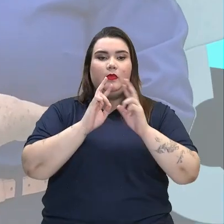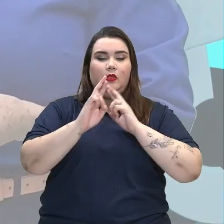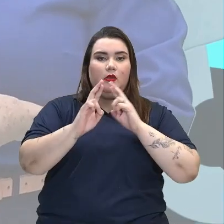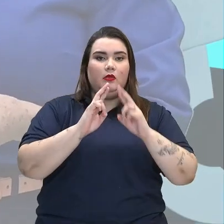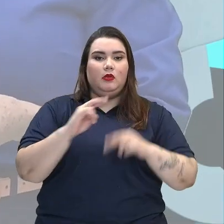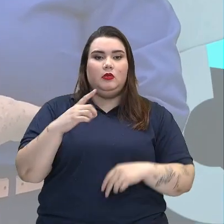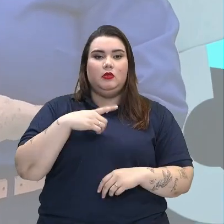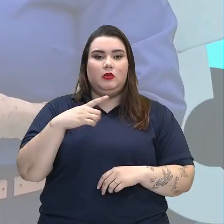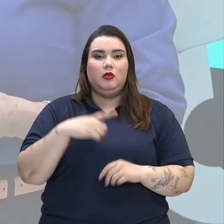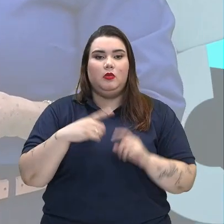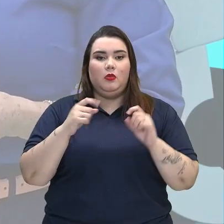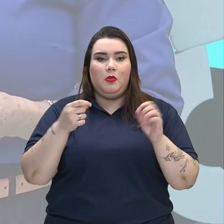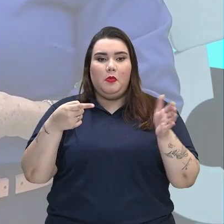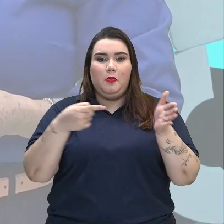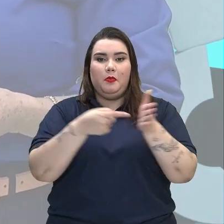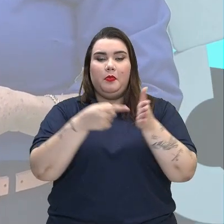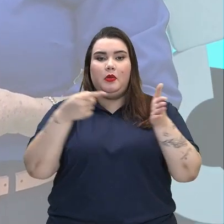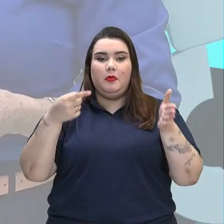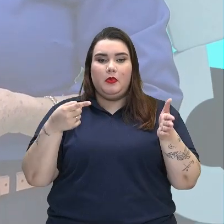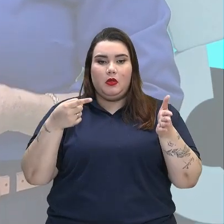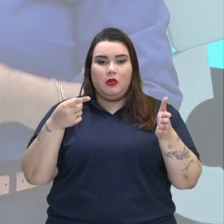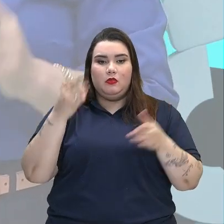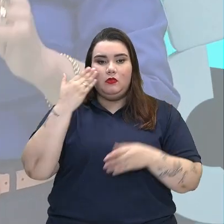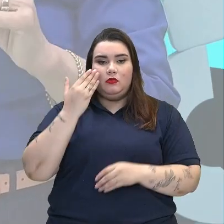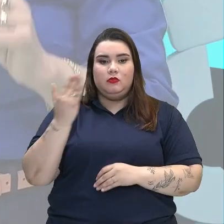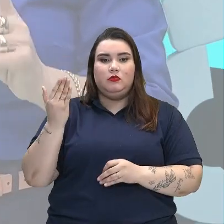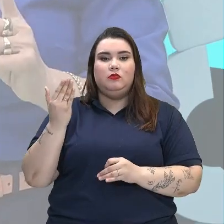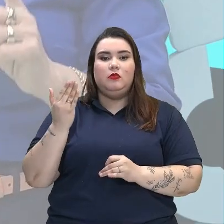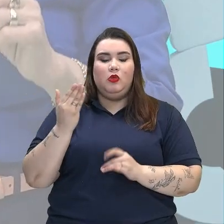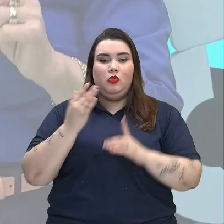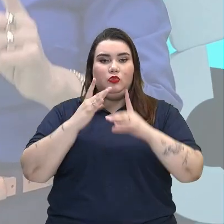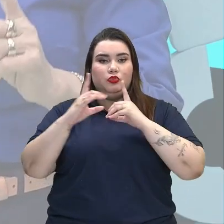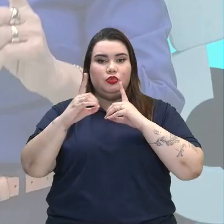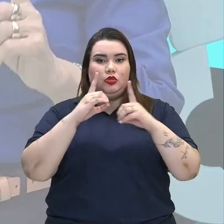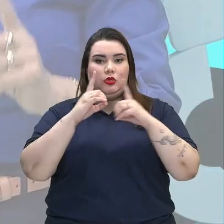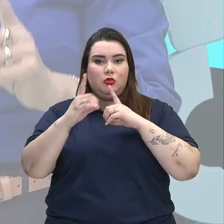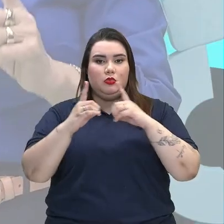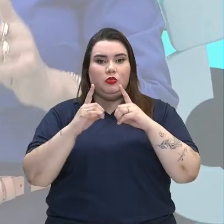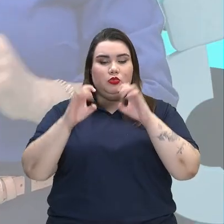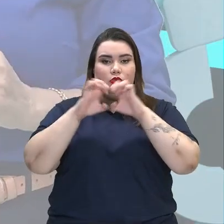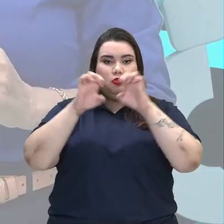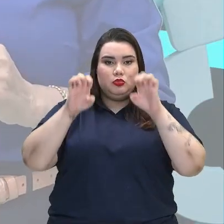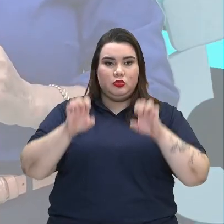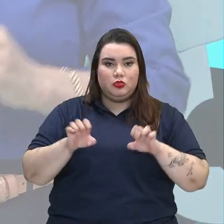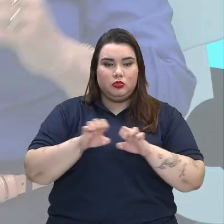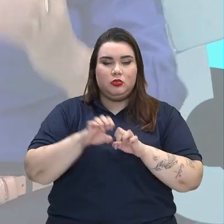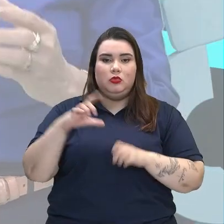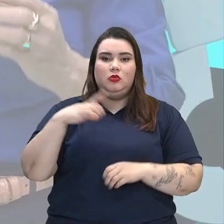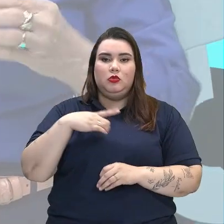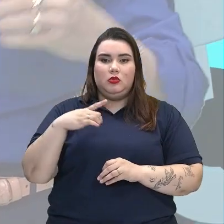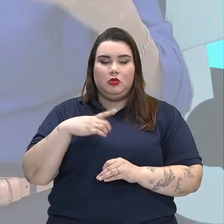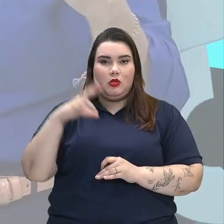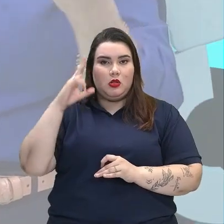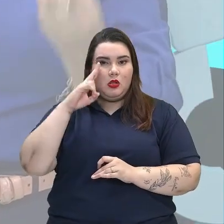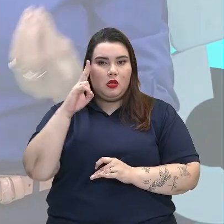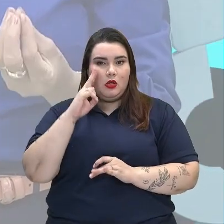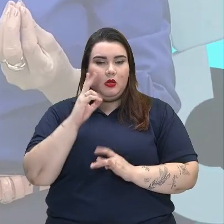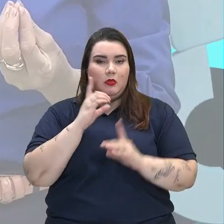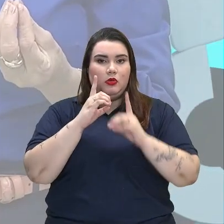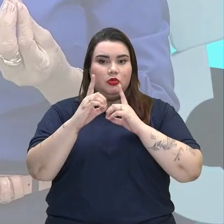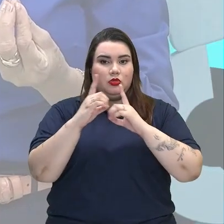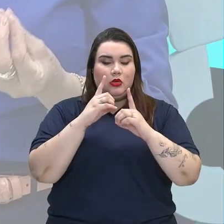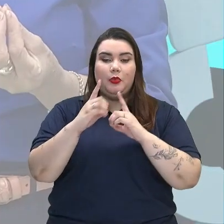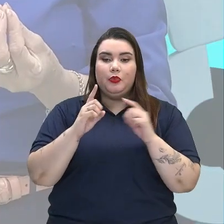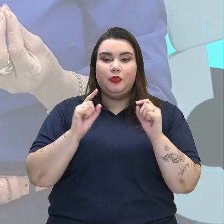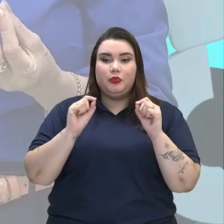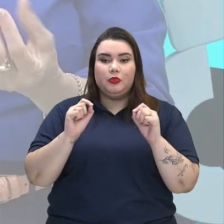nós temos esse primeiro ponto aqui, que é o diálogo que é estruturado. Lembra que uma